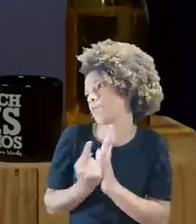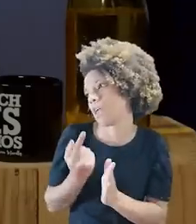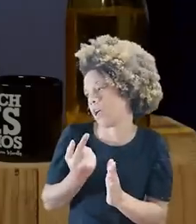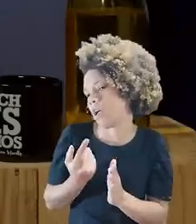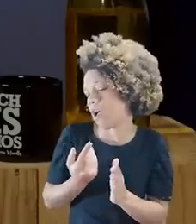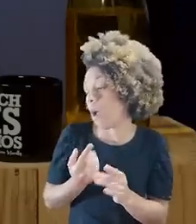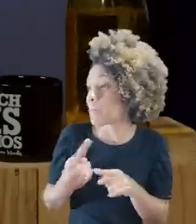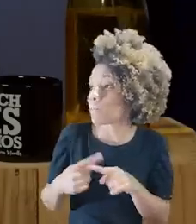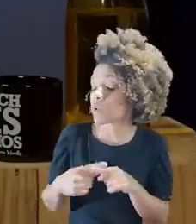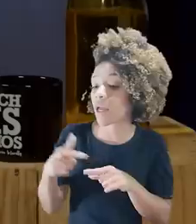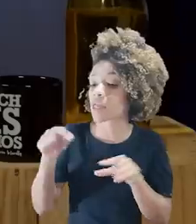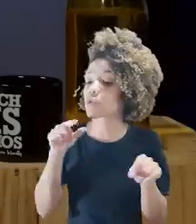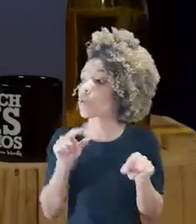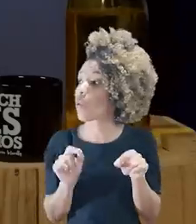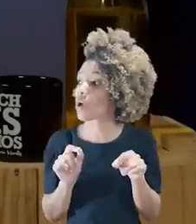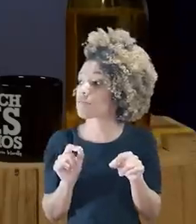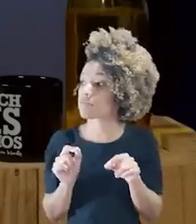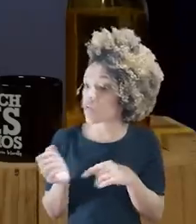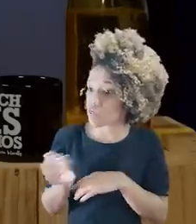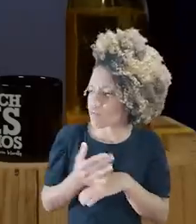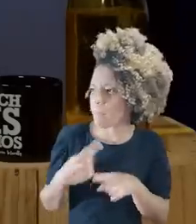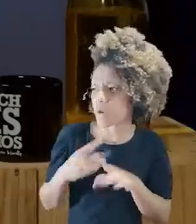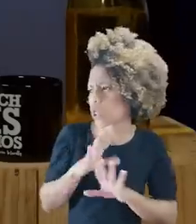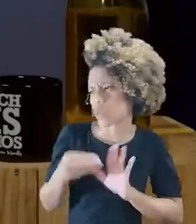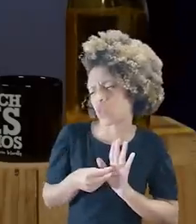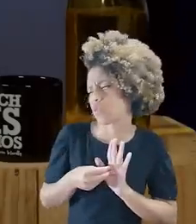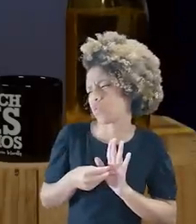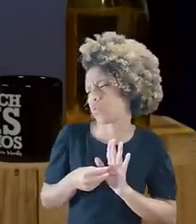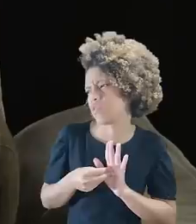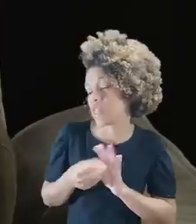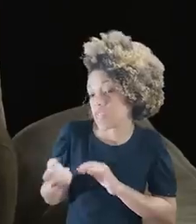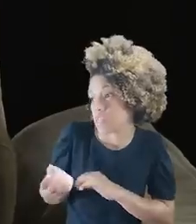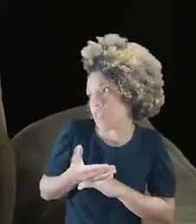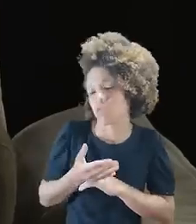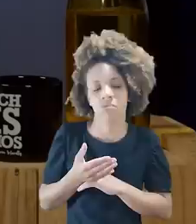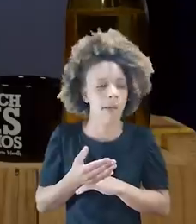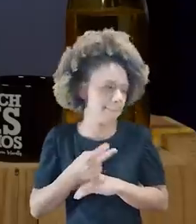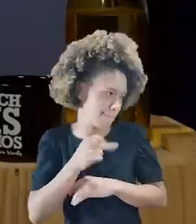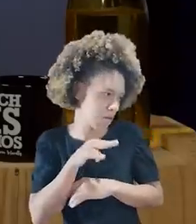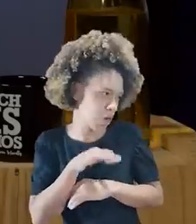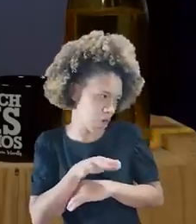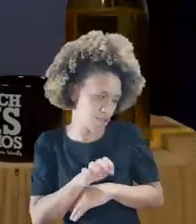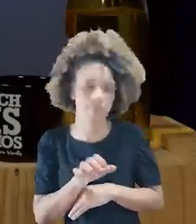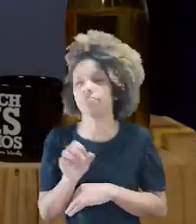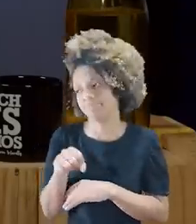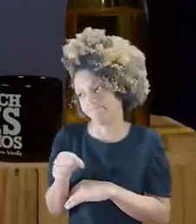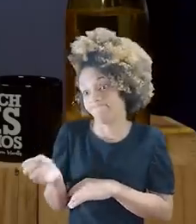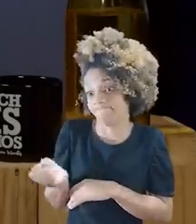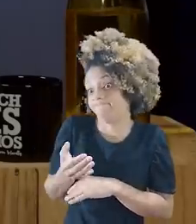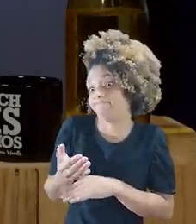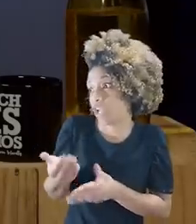porque aí eu fiz as minhas escolhas mais cedo né porque tudo na minha vida foi muito cedo né precoce então o que que eu